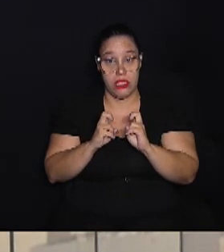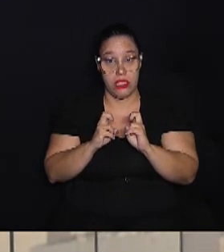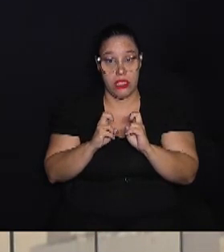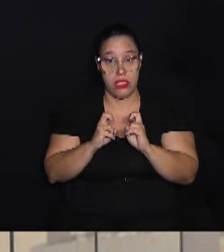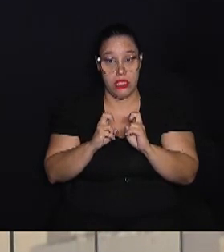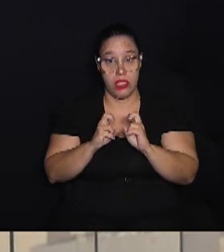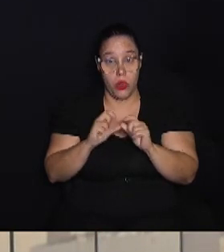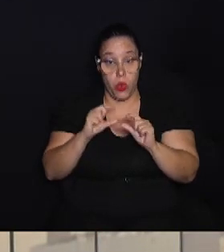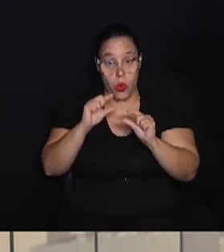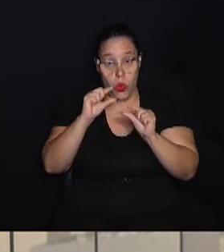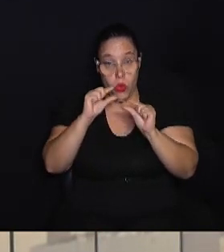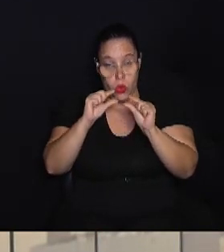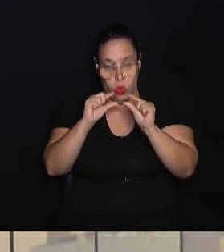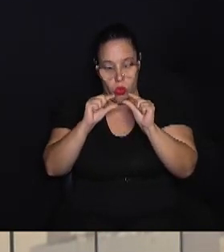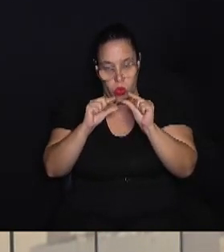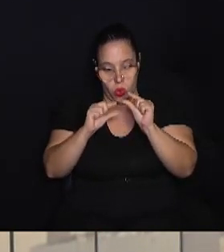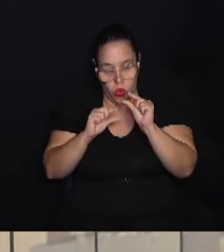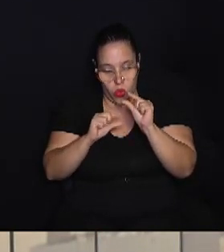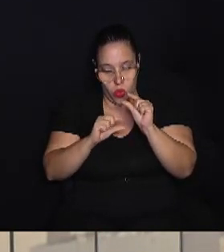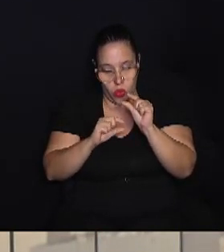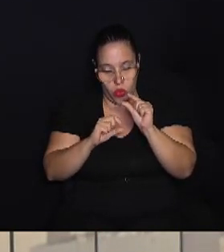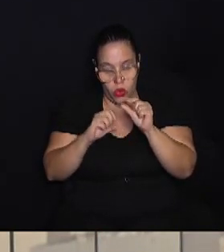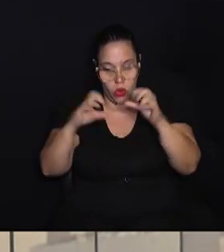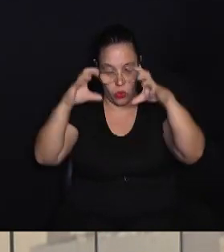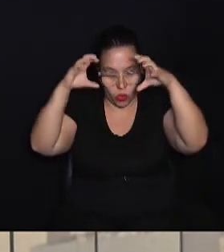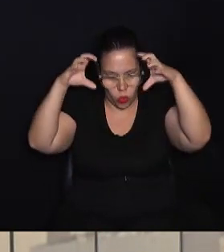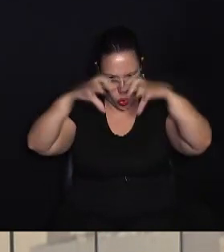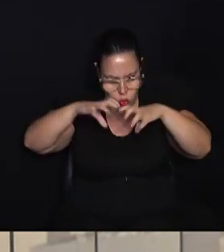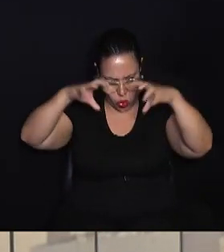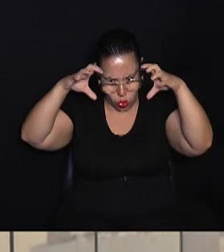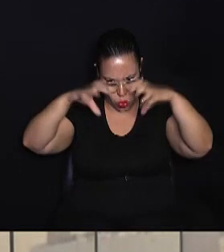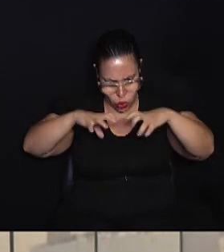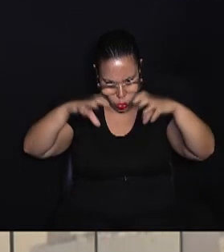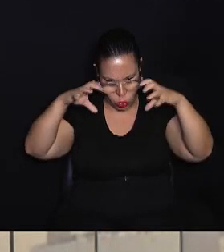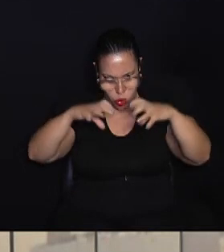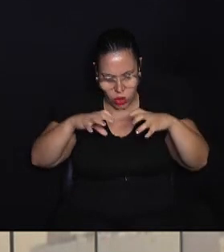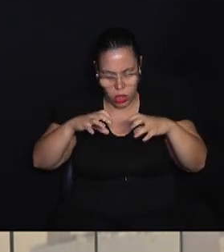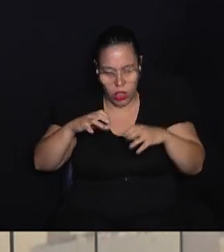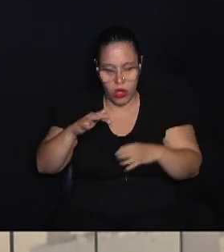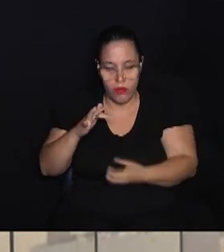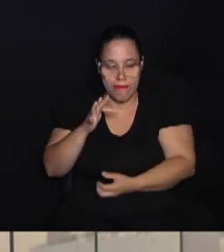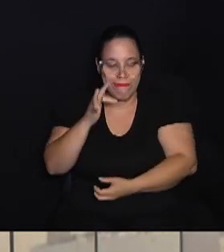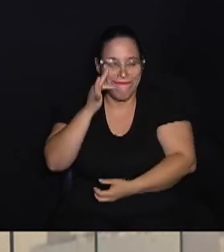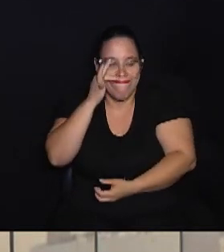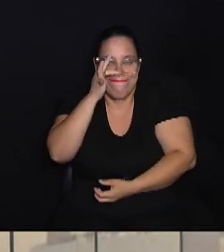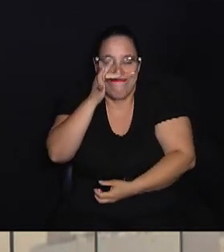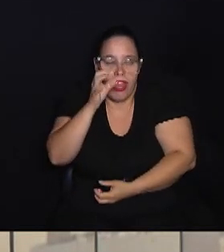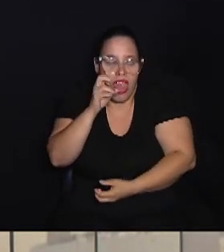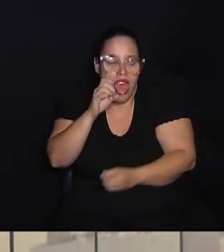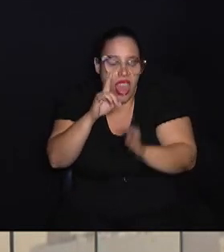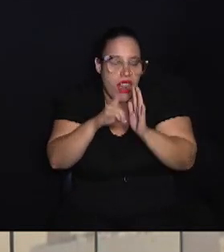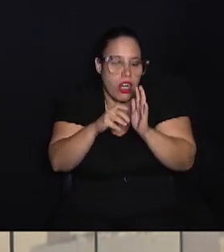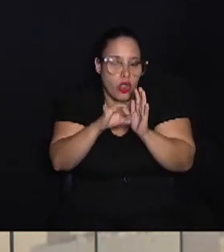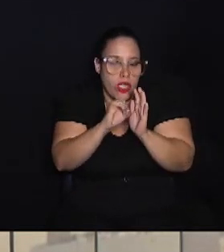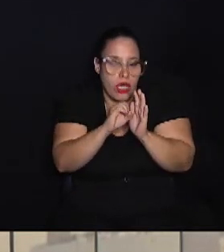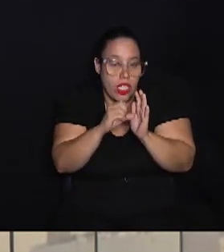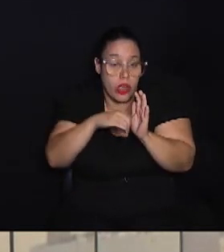essa redução do volume anual das chuvas. Então, assim, a primavera, que na década de 80,